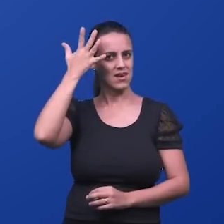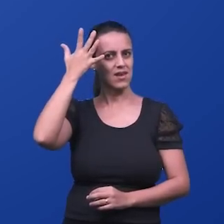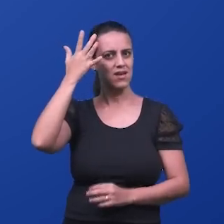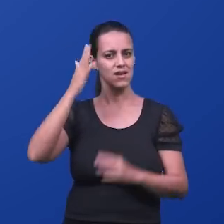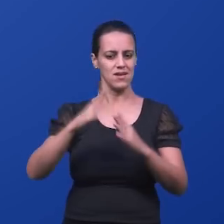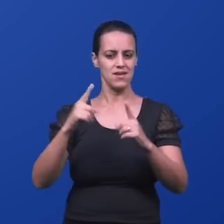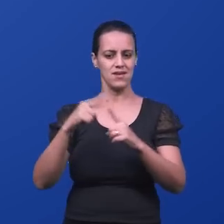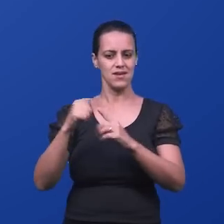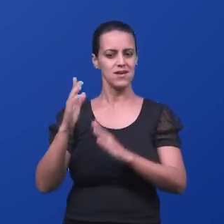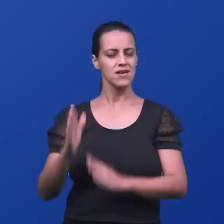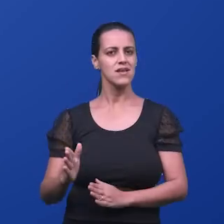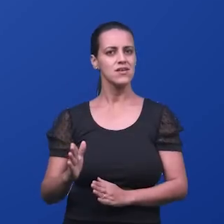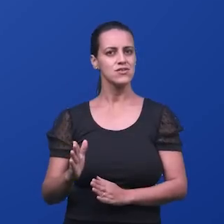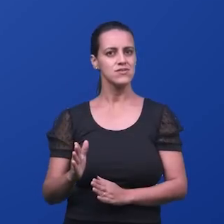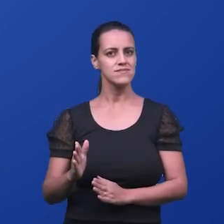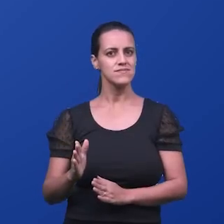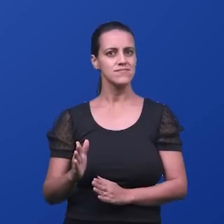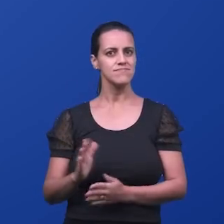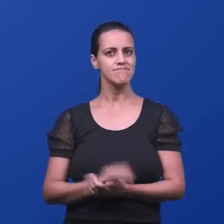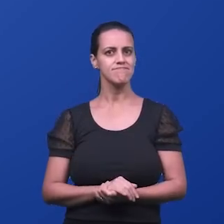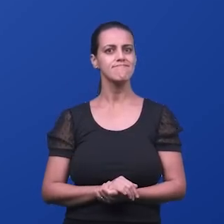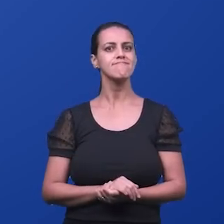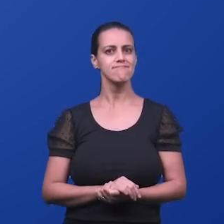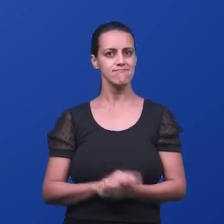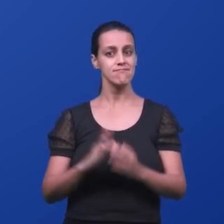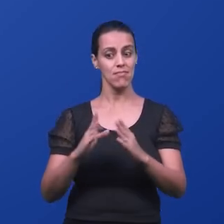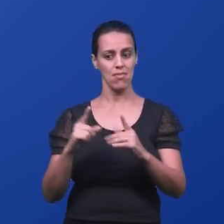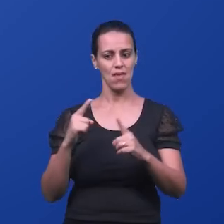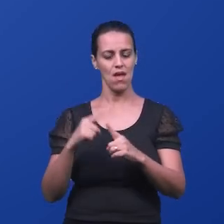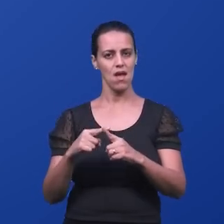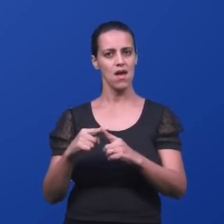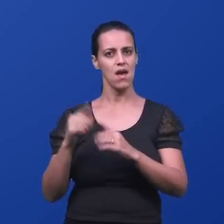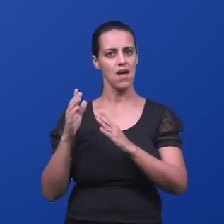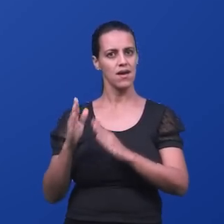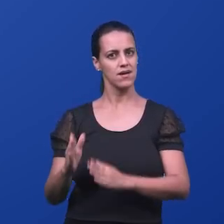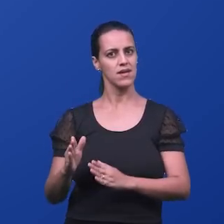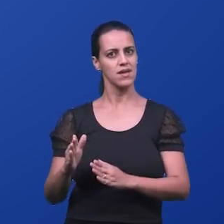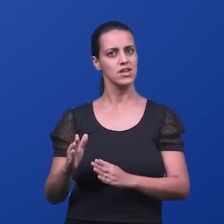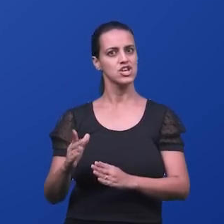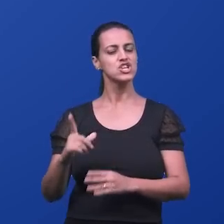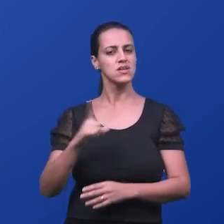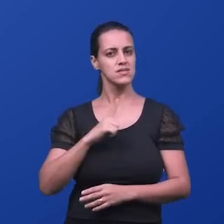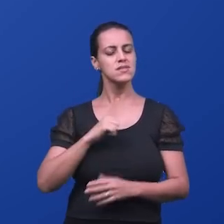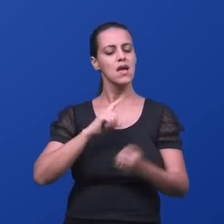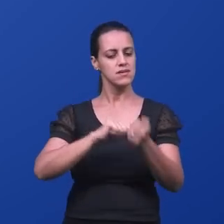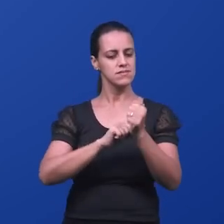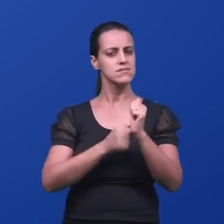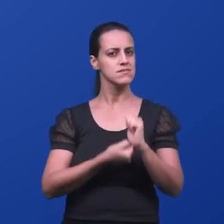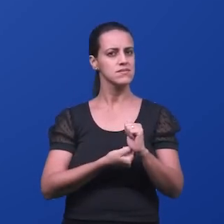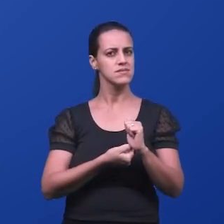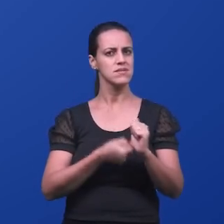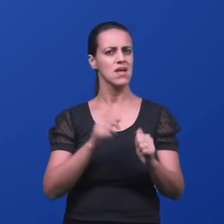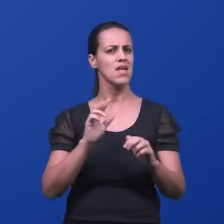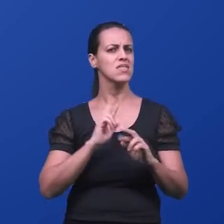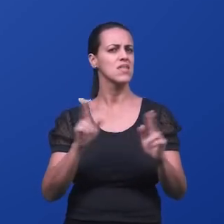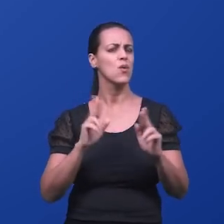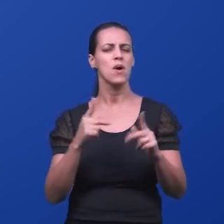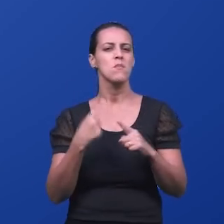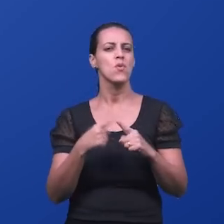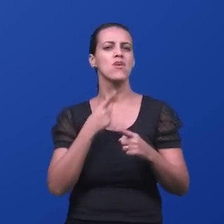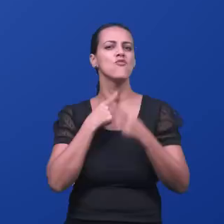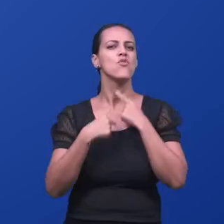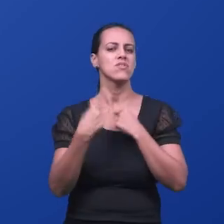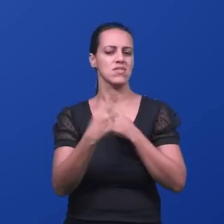a igreja. E a igreja, ela tem sido a detentora desses mistérios, não simplesmente porque ela quer, mas porque ela